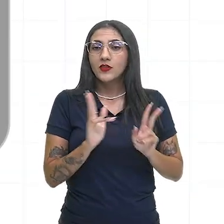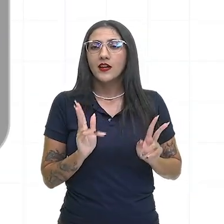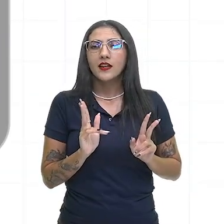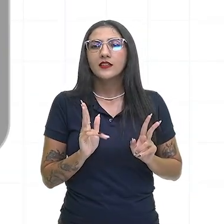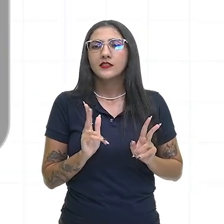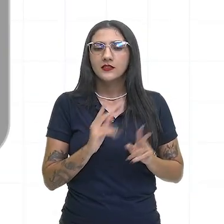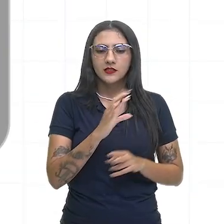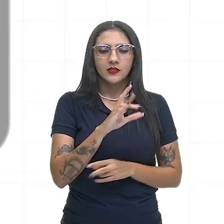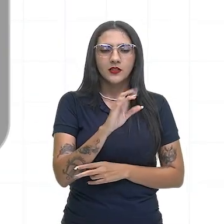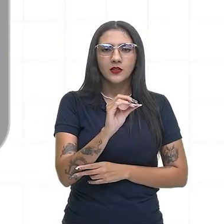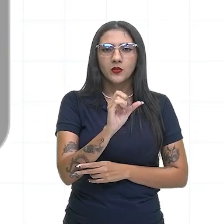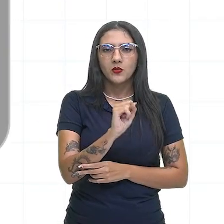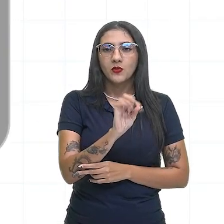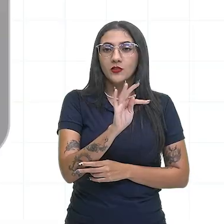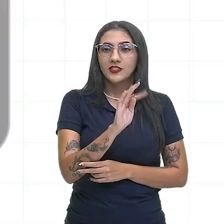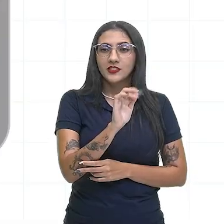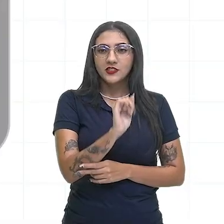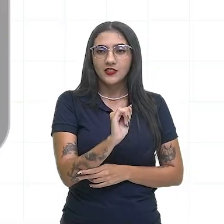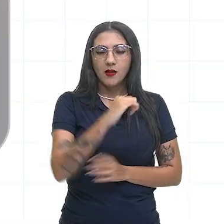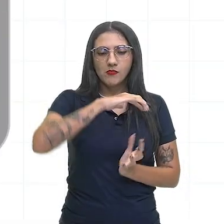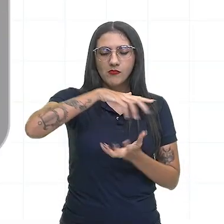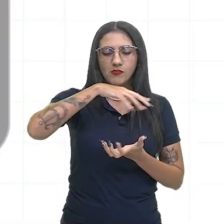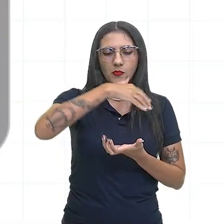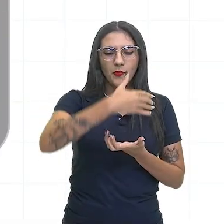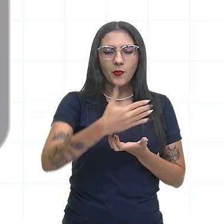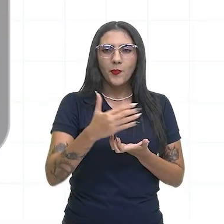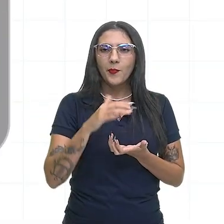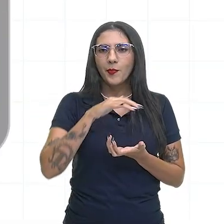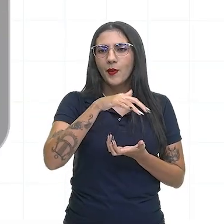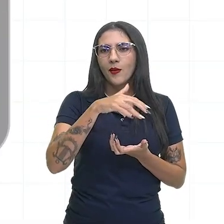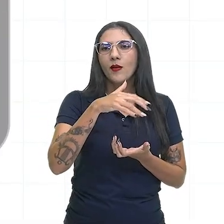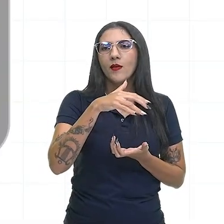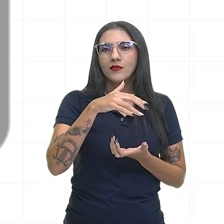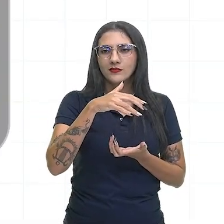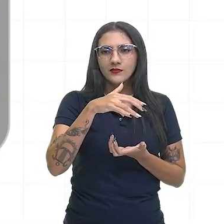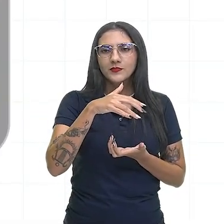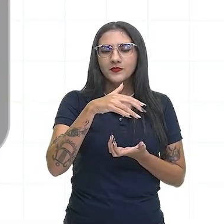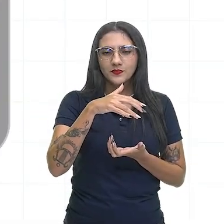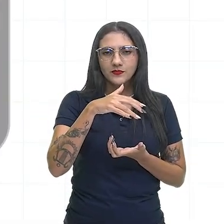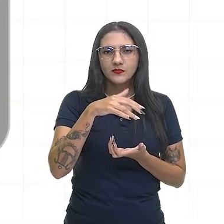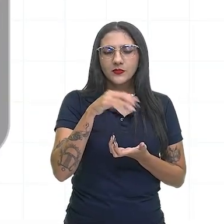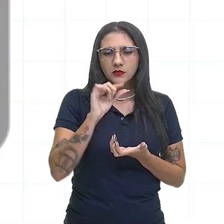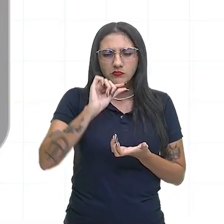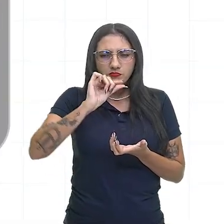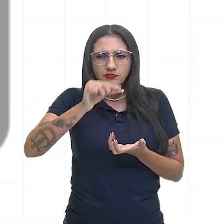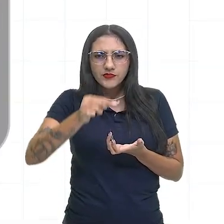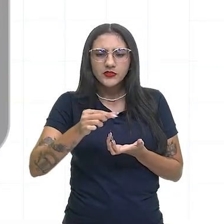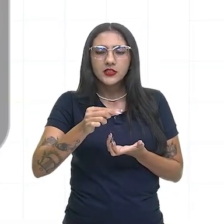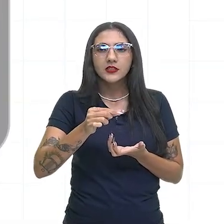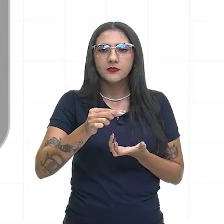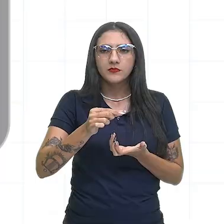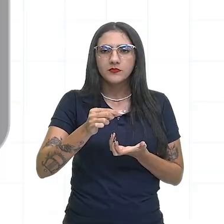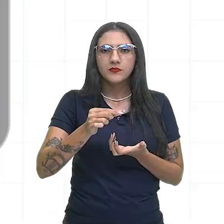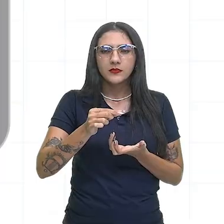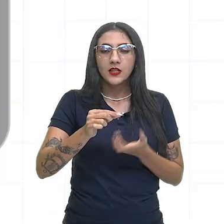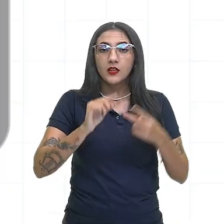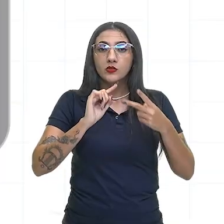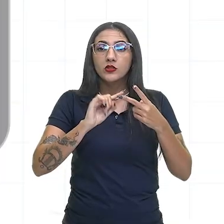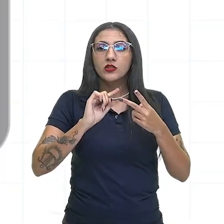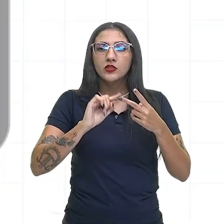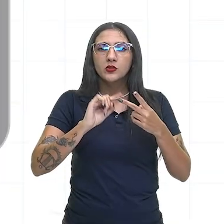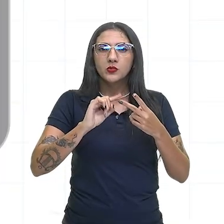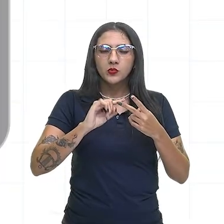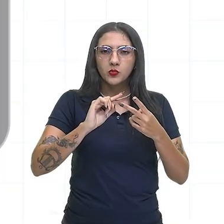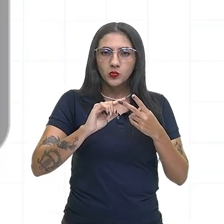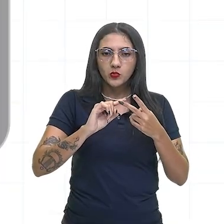essa parte aqui de cima, né, onde nós estamos, onde os países estão, mas a gente também vai ter o manto